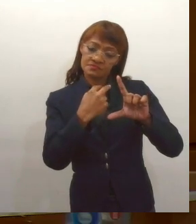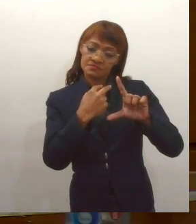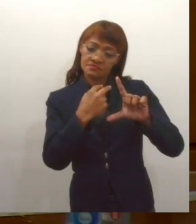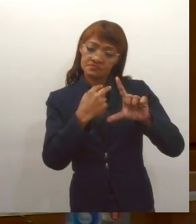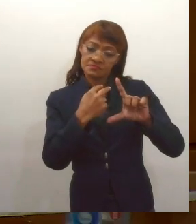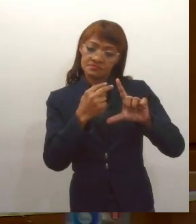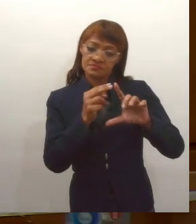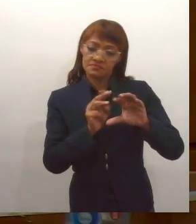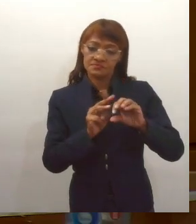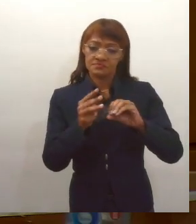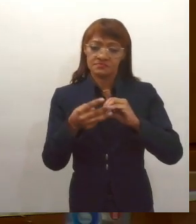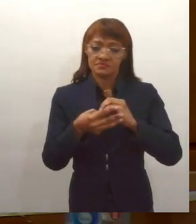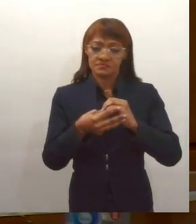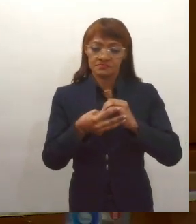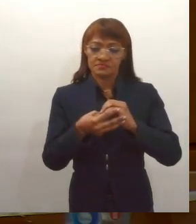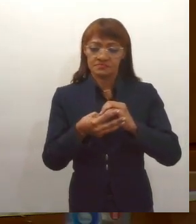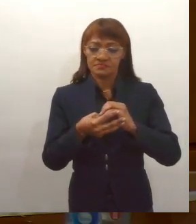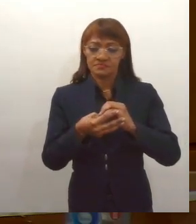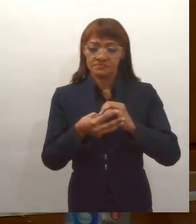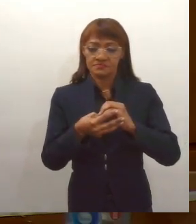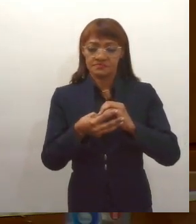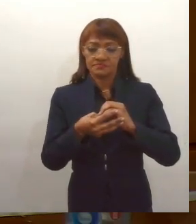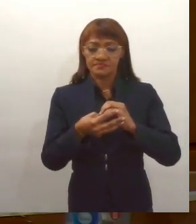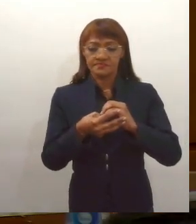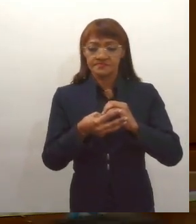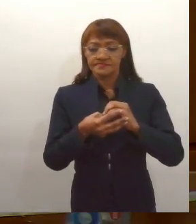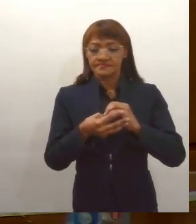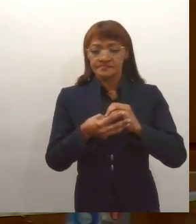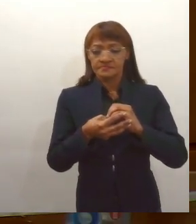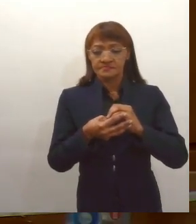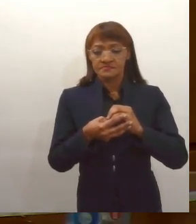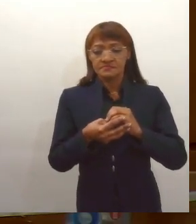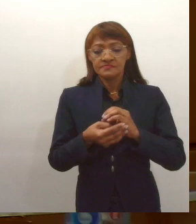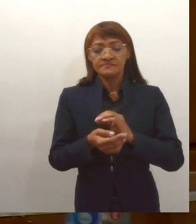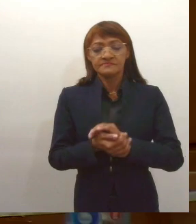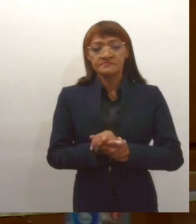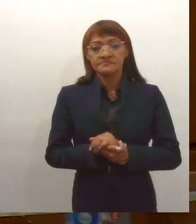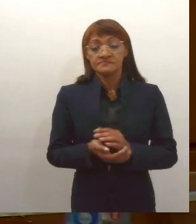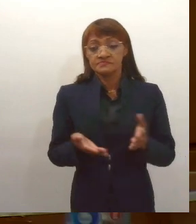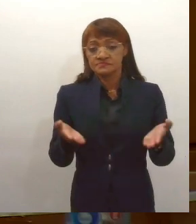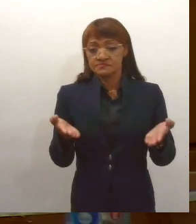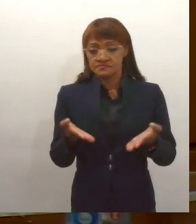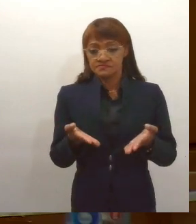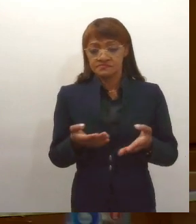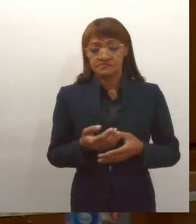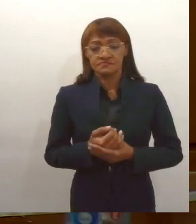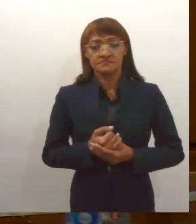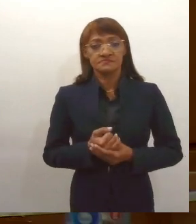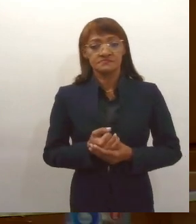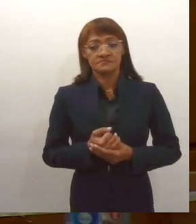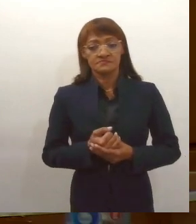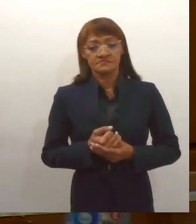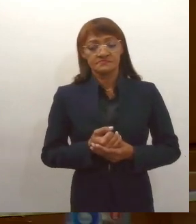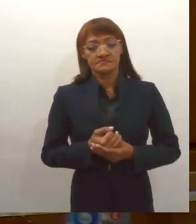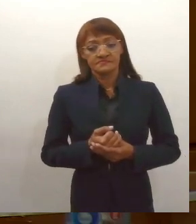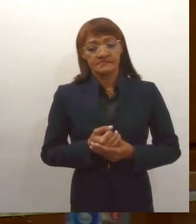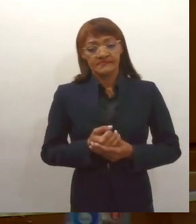pequeno expediente no dia de hoje deixar aqui o